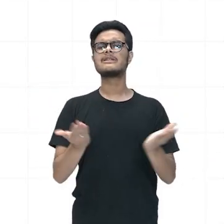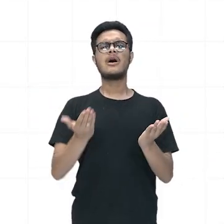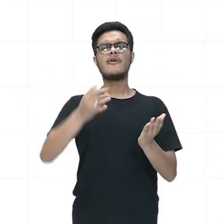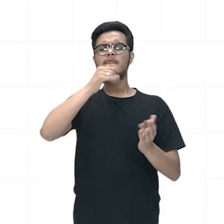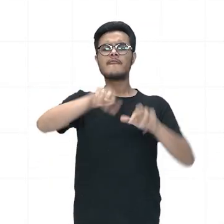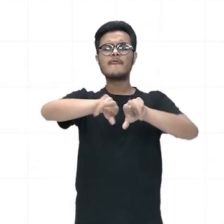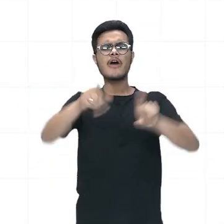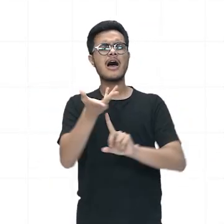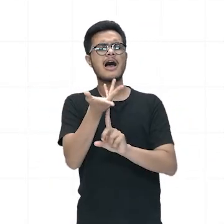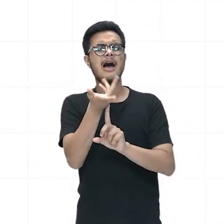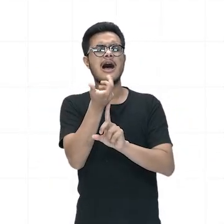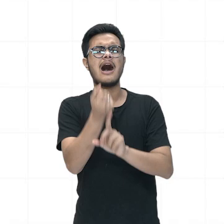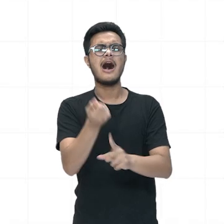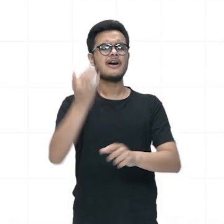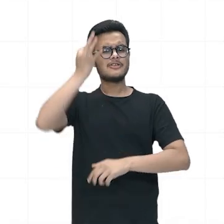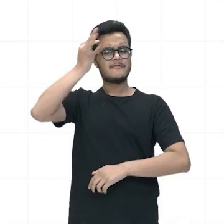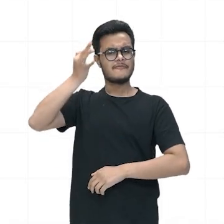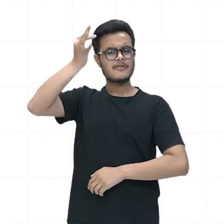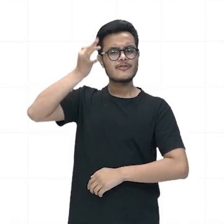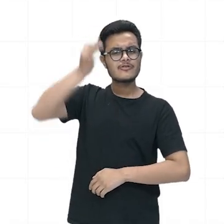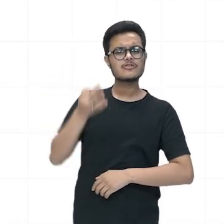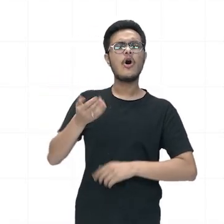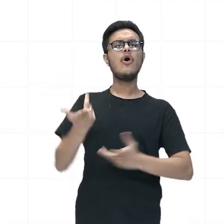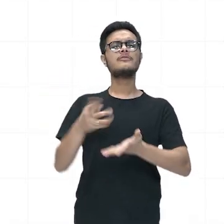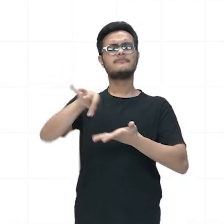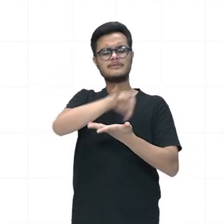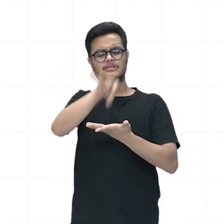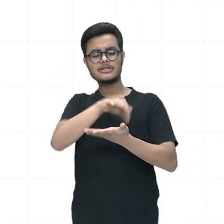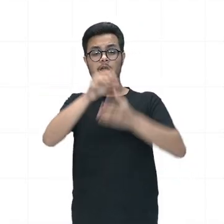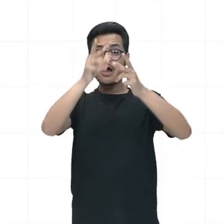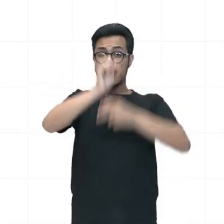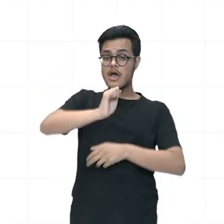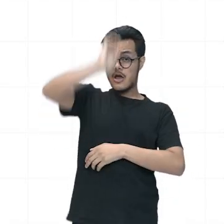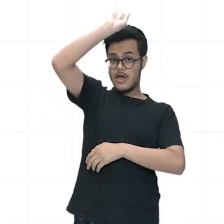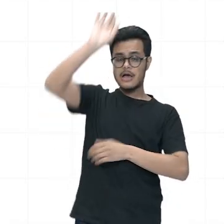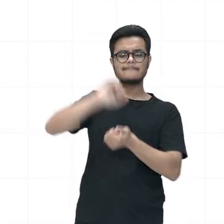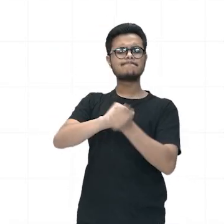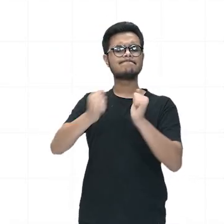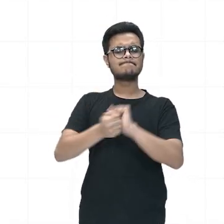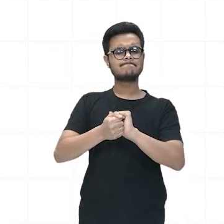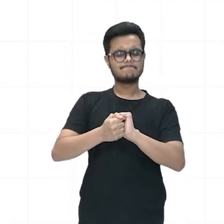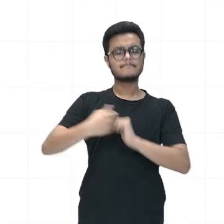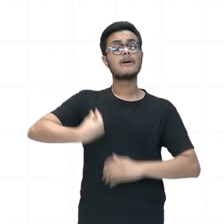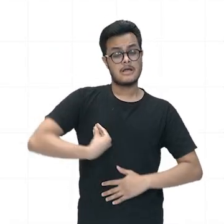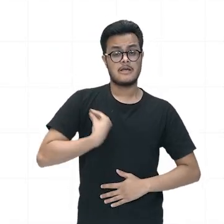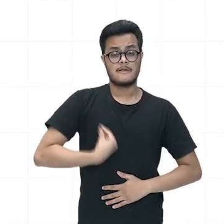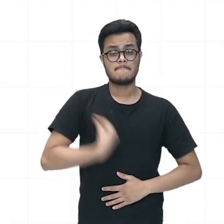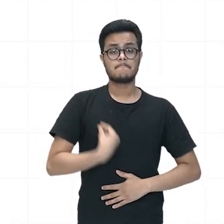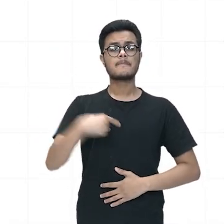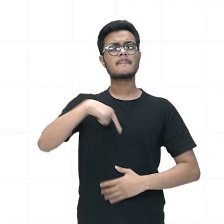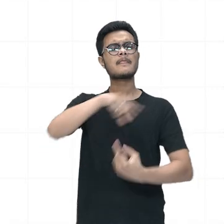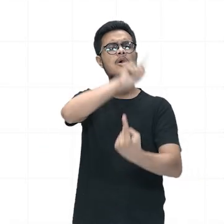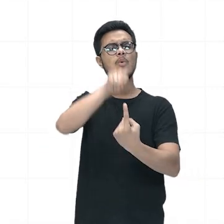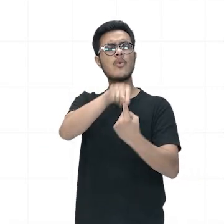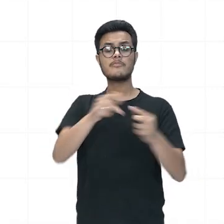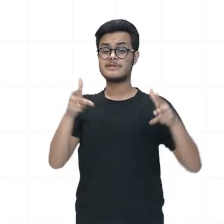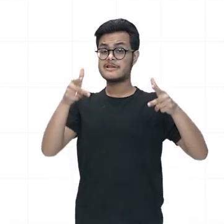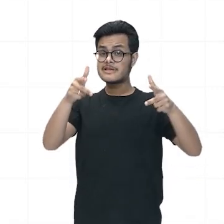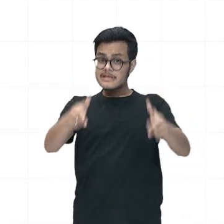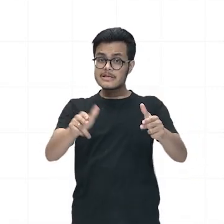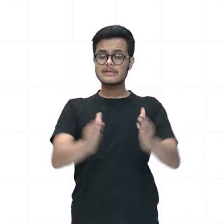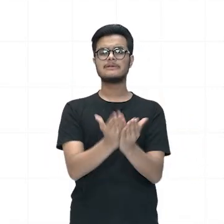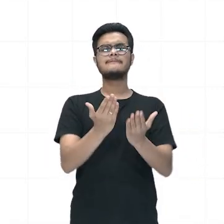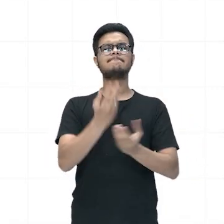artistas, filósofos e escritores romanos os adaptaram aos seus próprios propósitos e criaram o